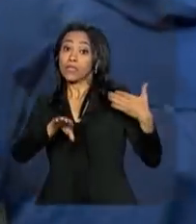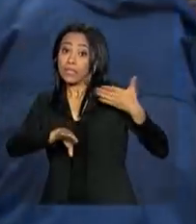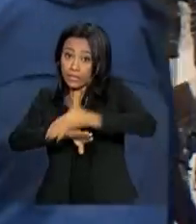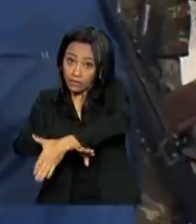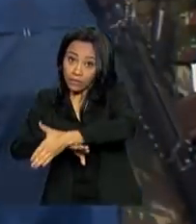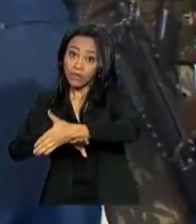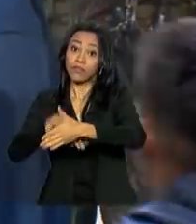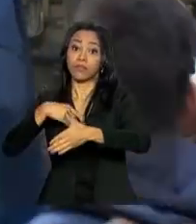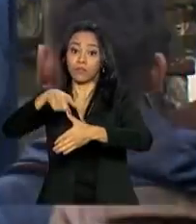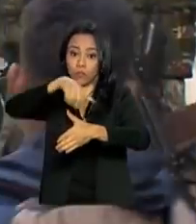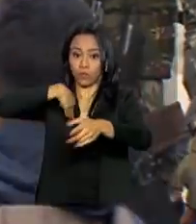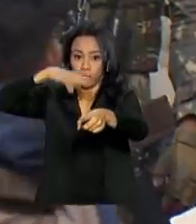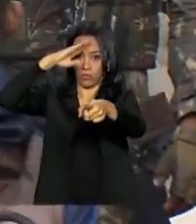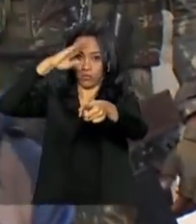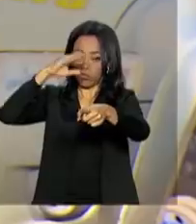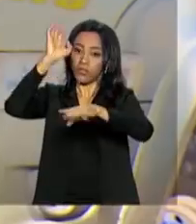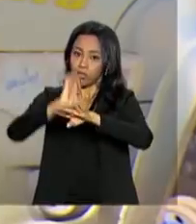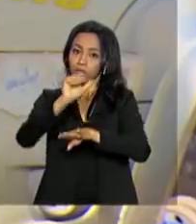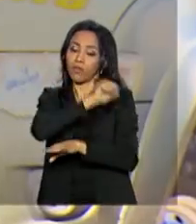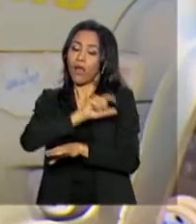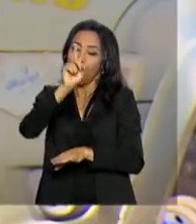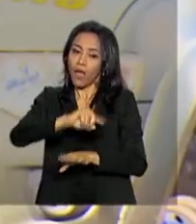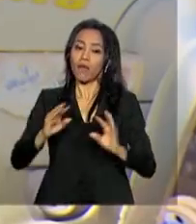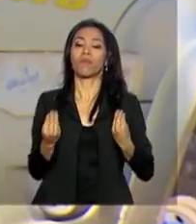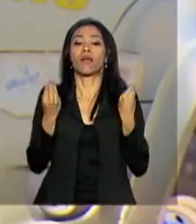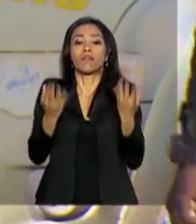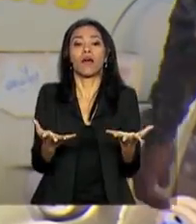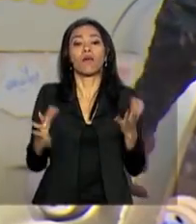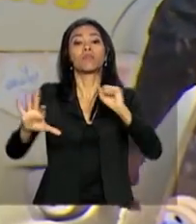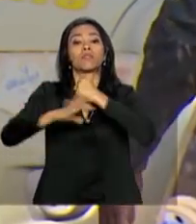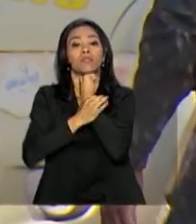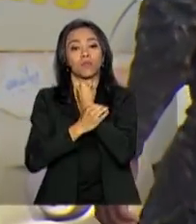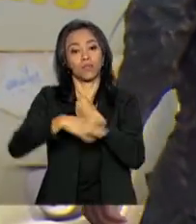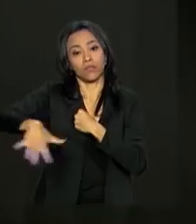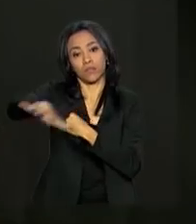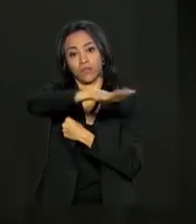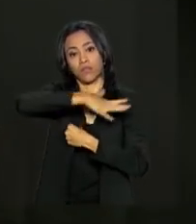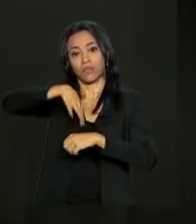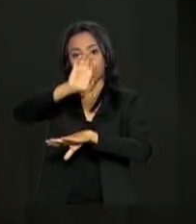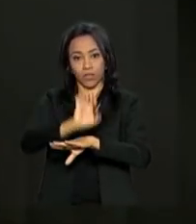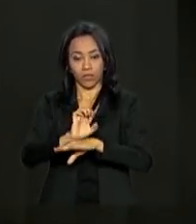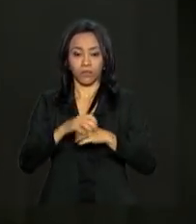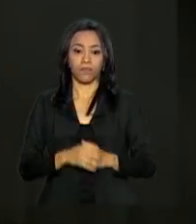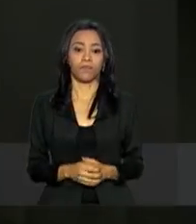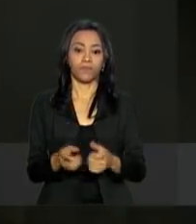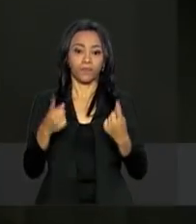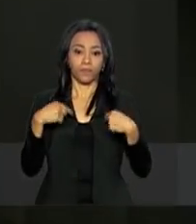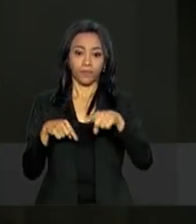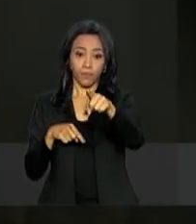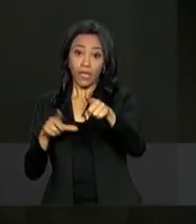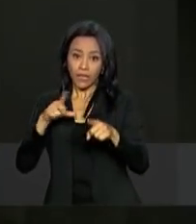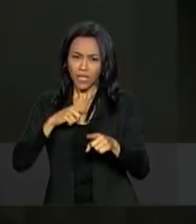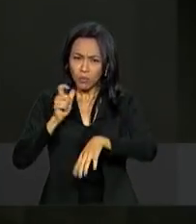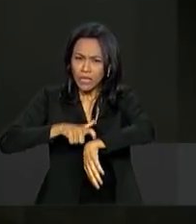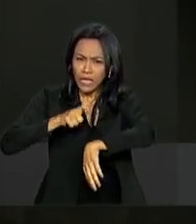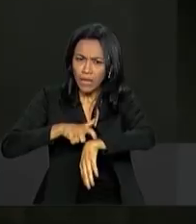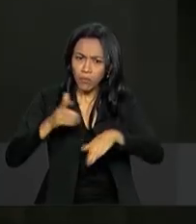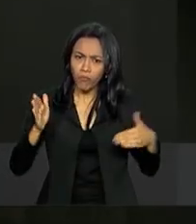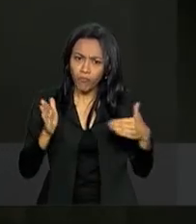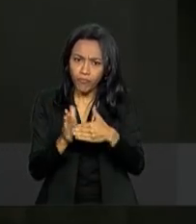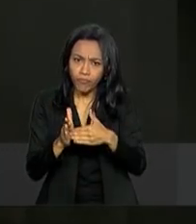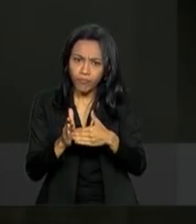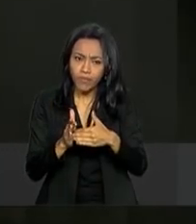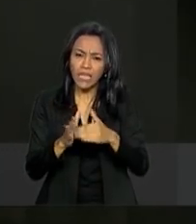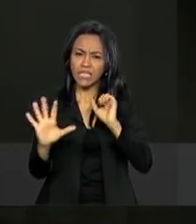se retomar a credibilidade da política de segurança do Estado. Se tem tempo determinado, as